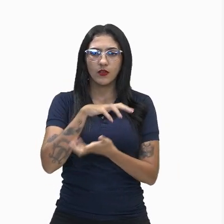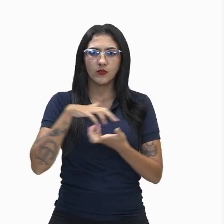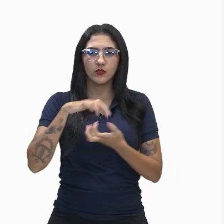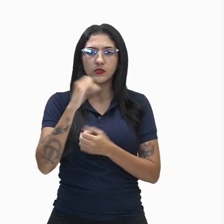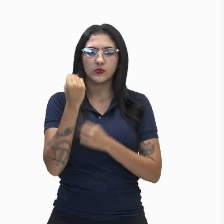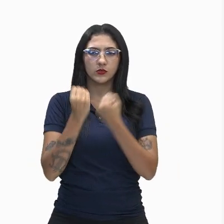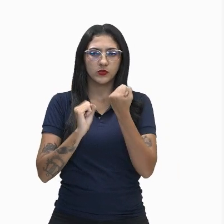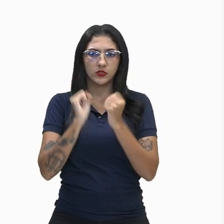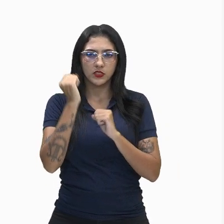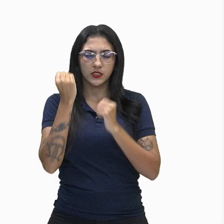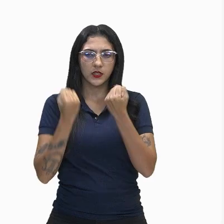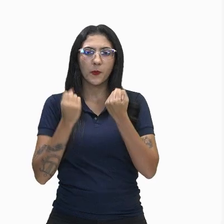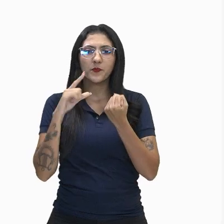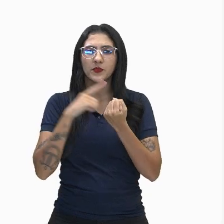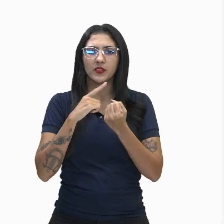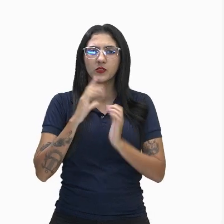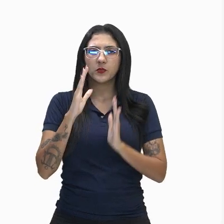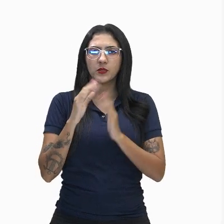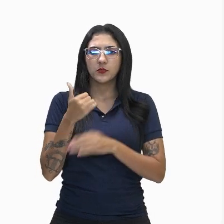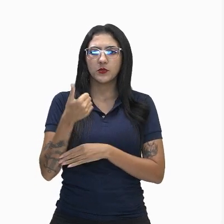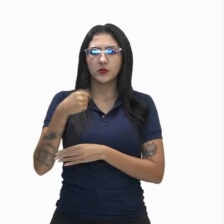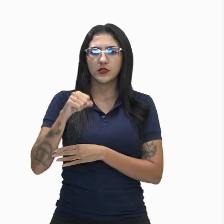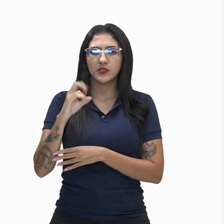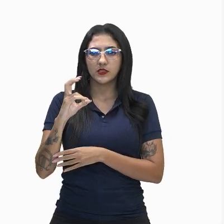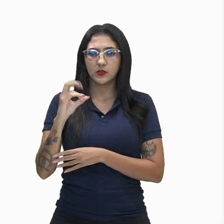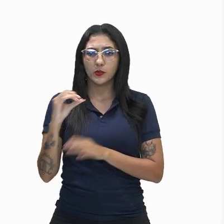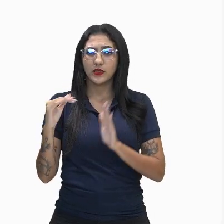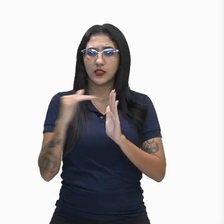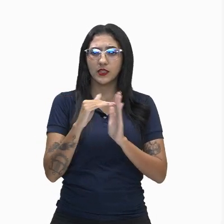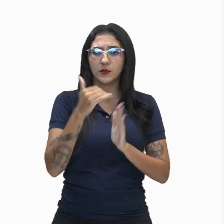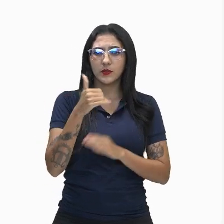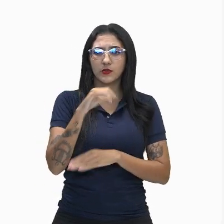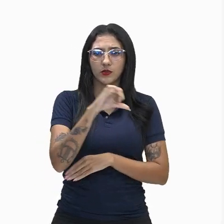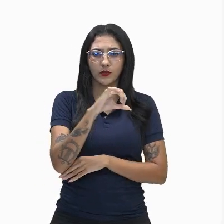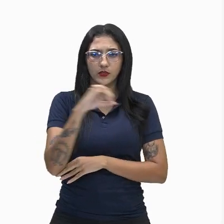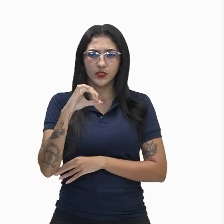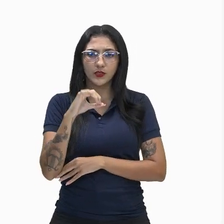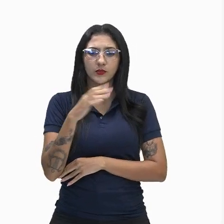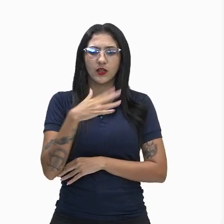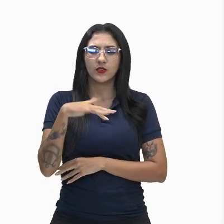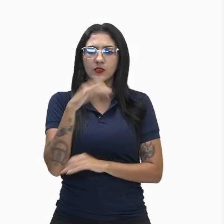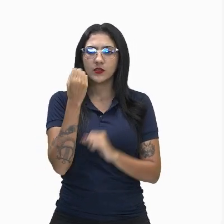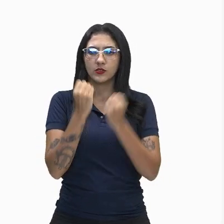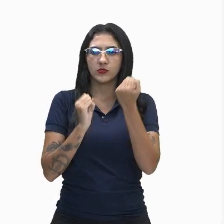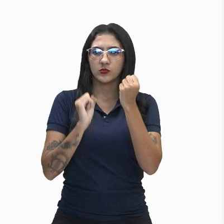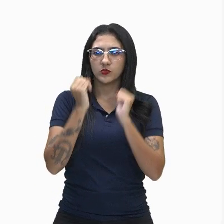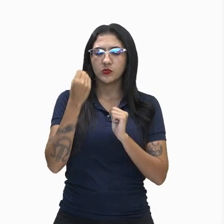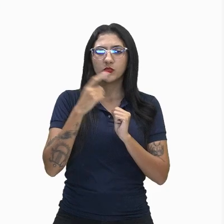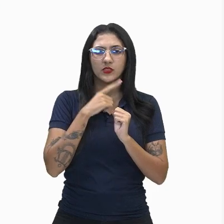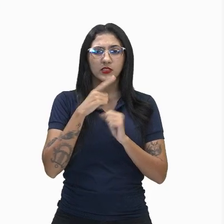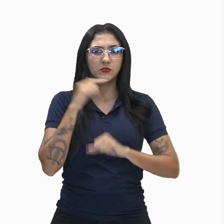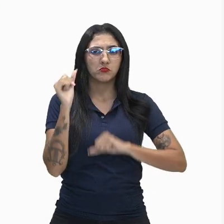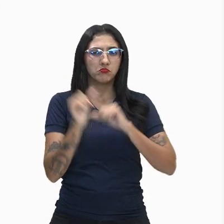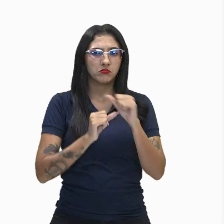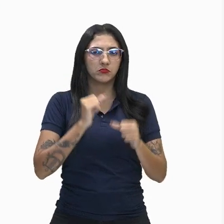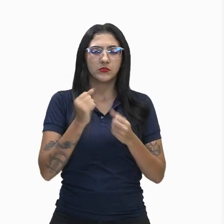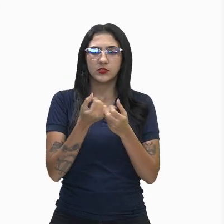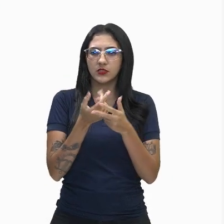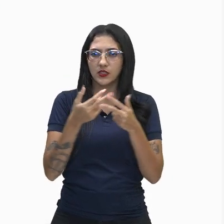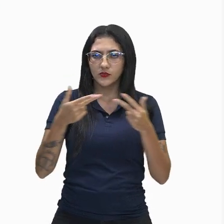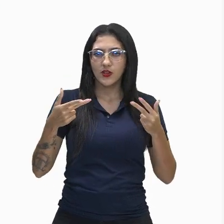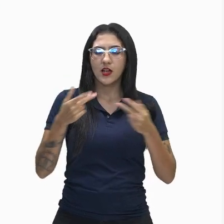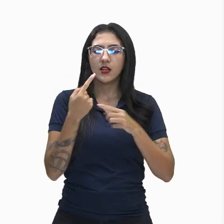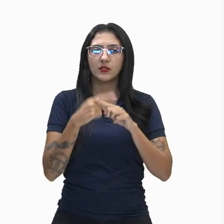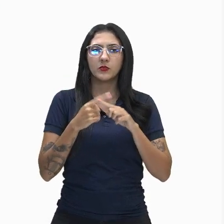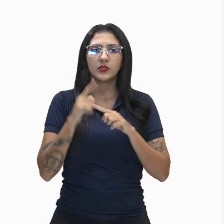se estendeu aproximadamente entre 1850 a 1900, a indústria passava por grandes mudanças significativas, pois ela